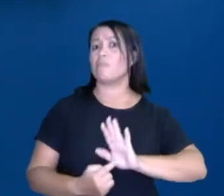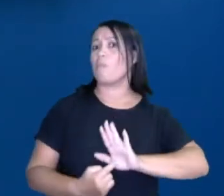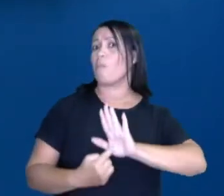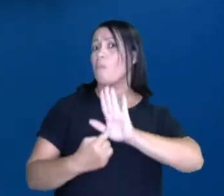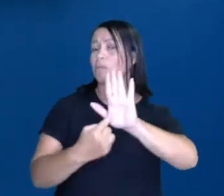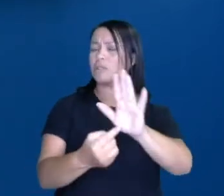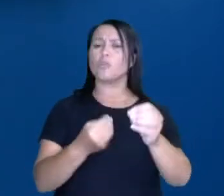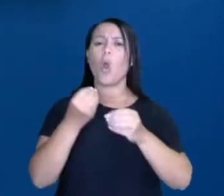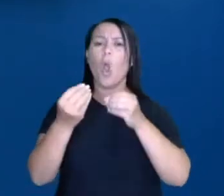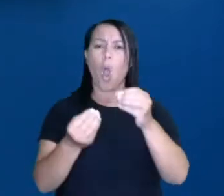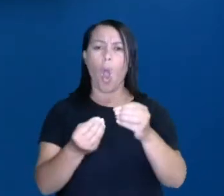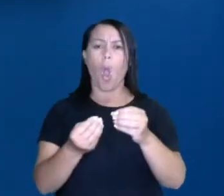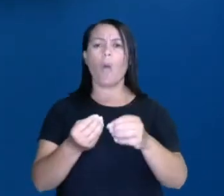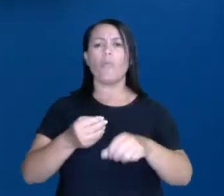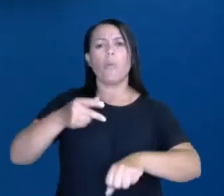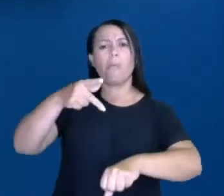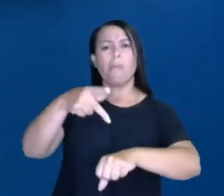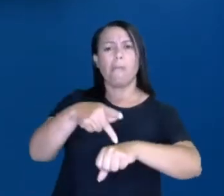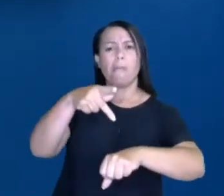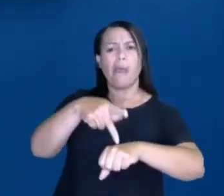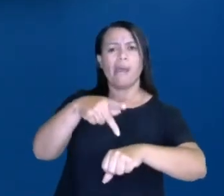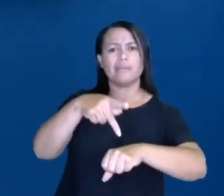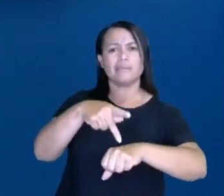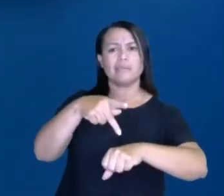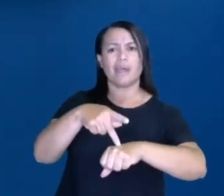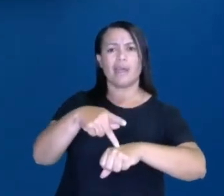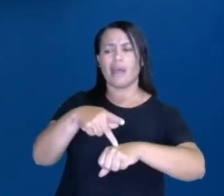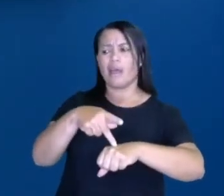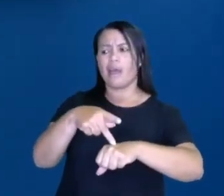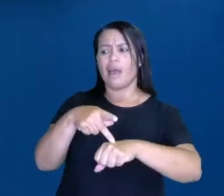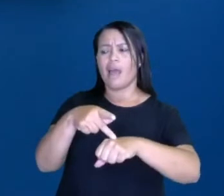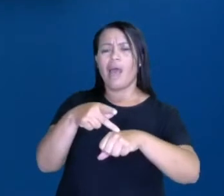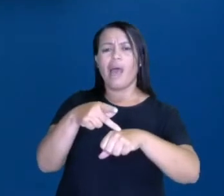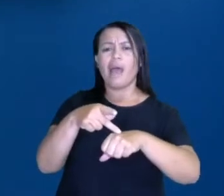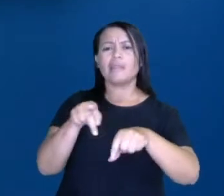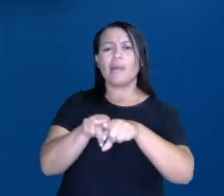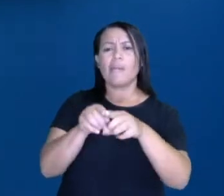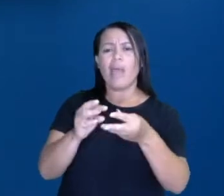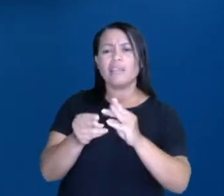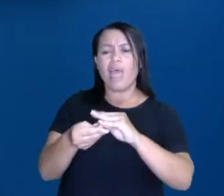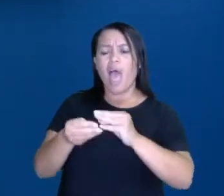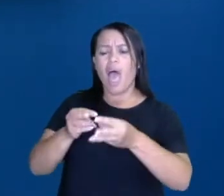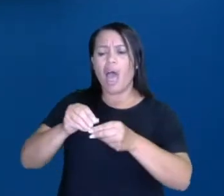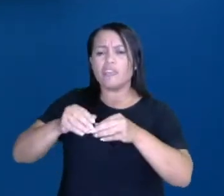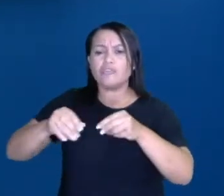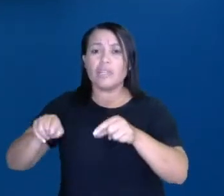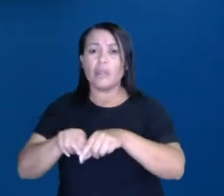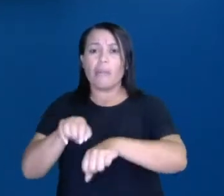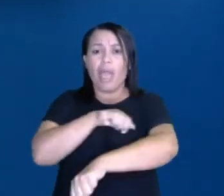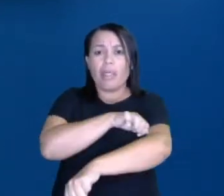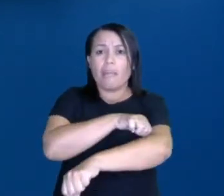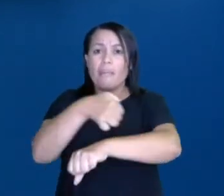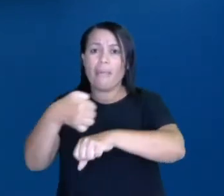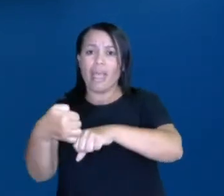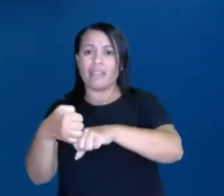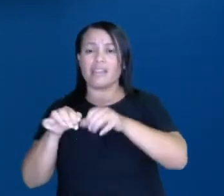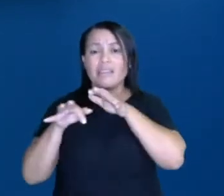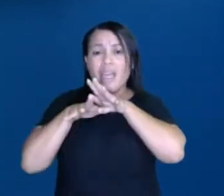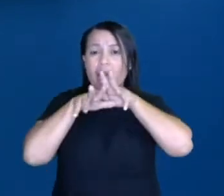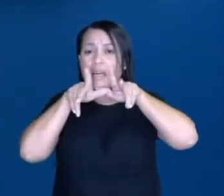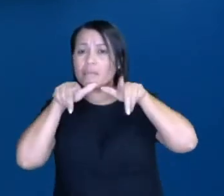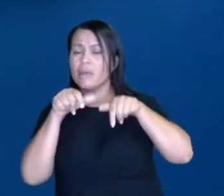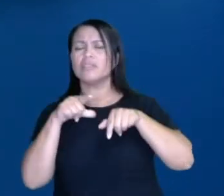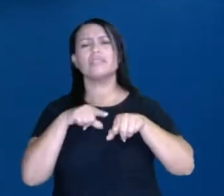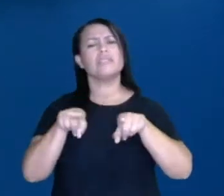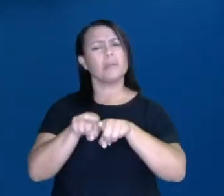representados através de rocha, de frações, pedaços de argila e de pele de animais. Tinham informações